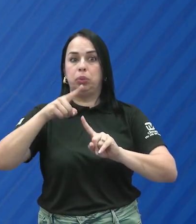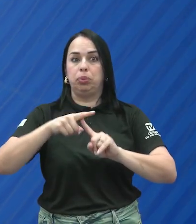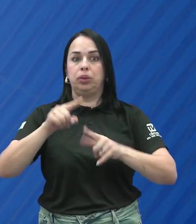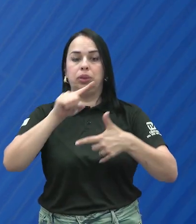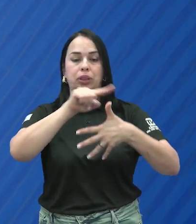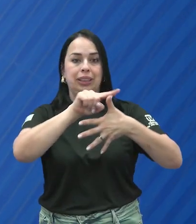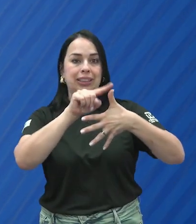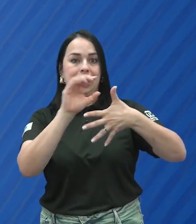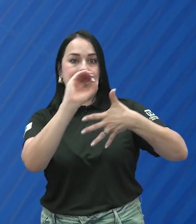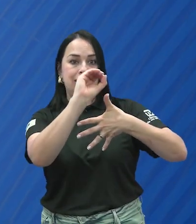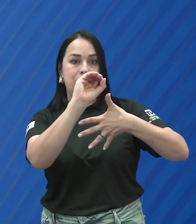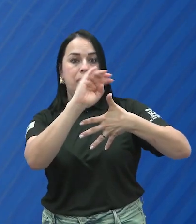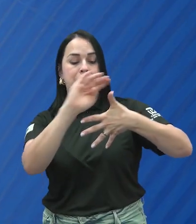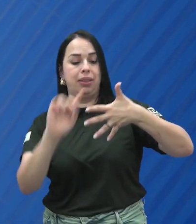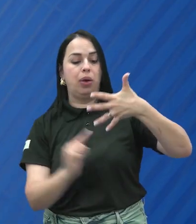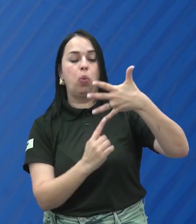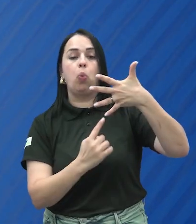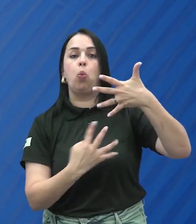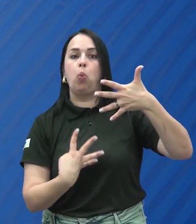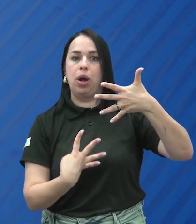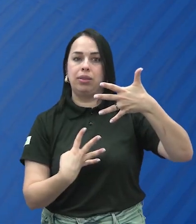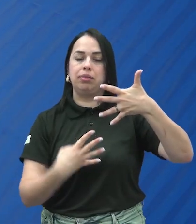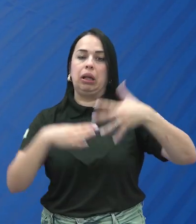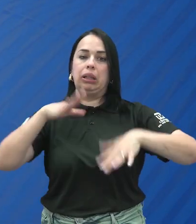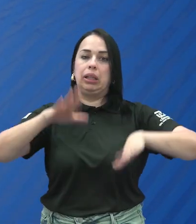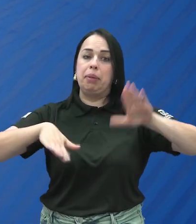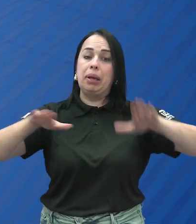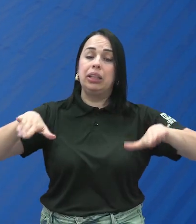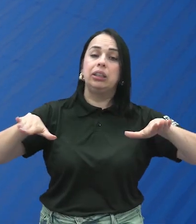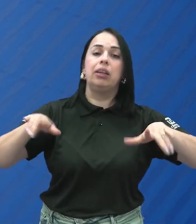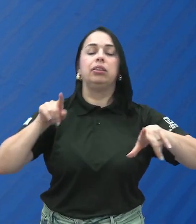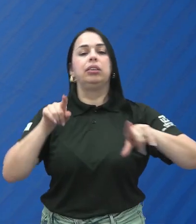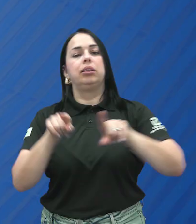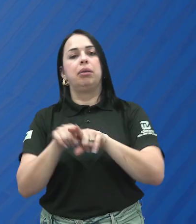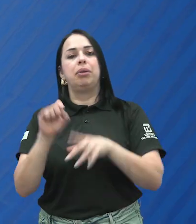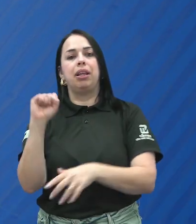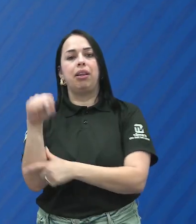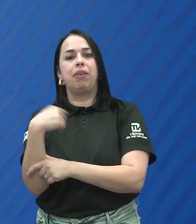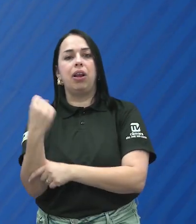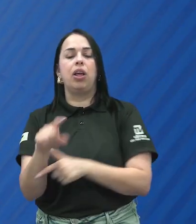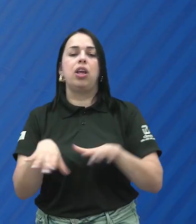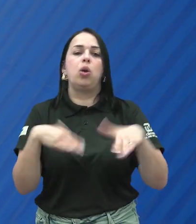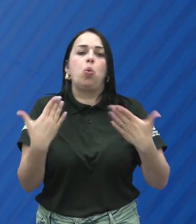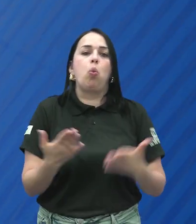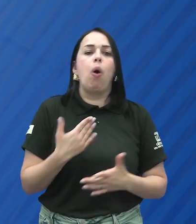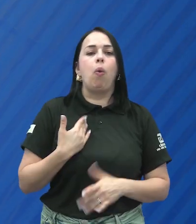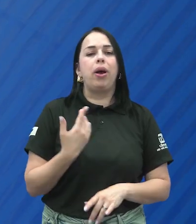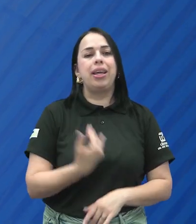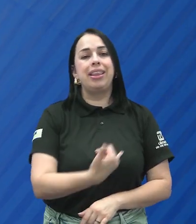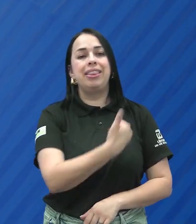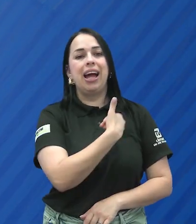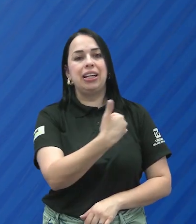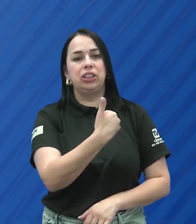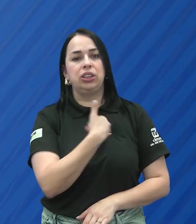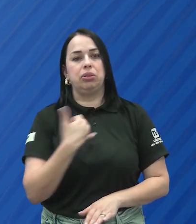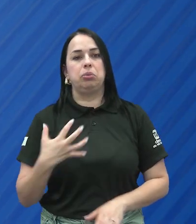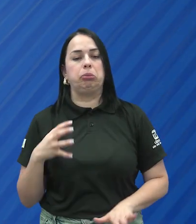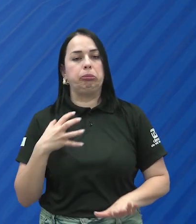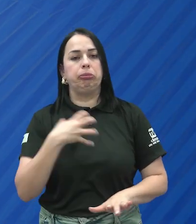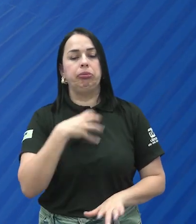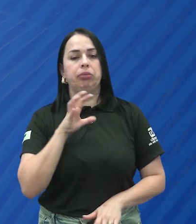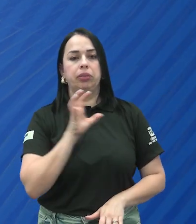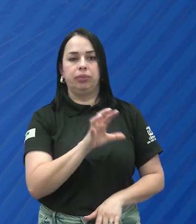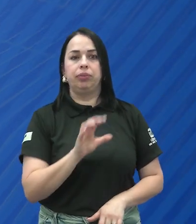tipos, numerados entre 0 e 4, que variam na gravidade e na idade para o surgimento